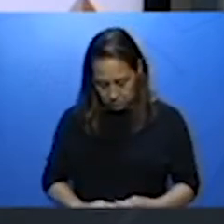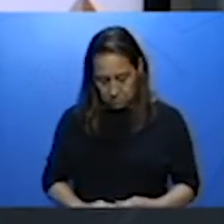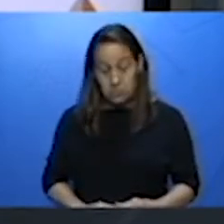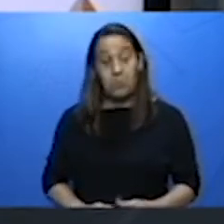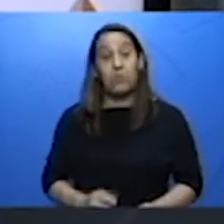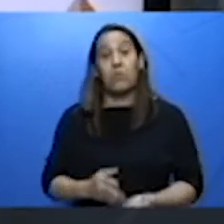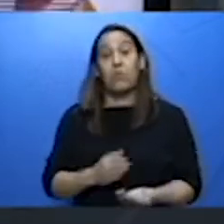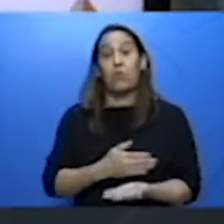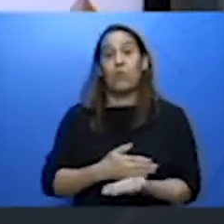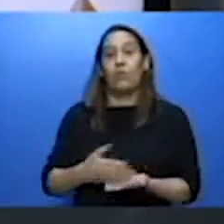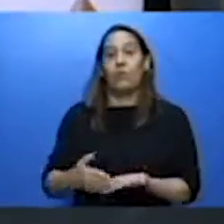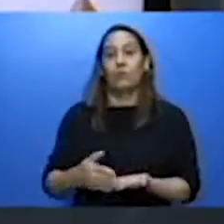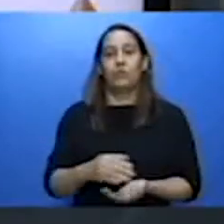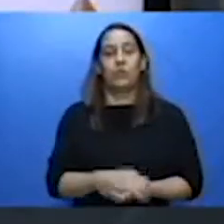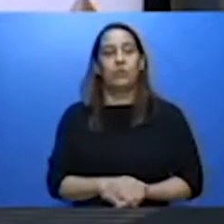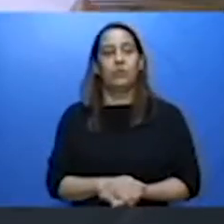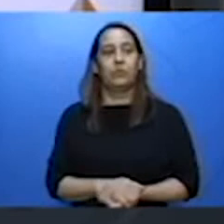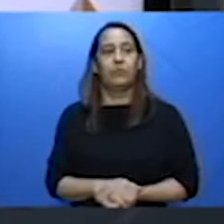Continuando.